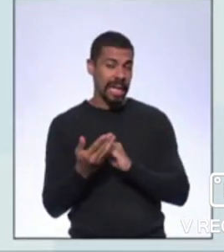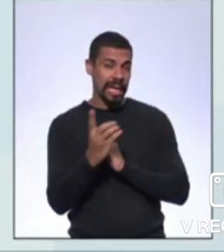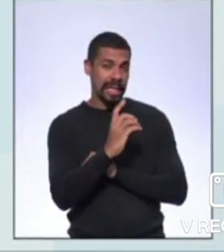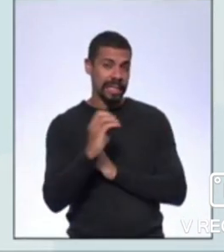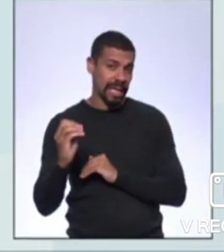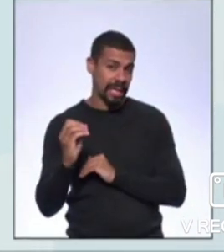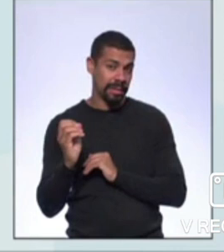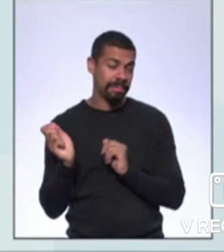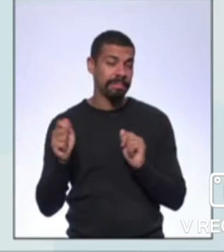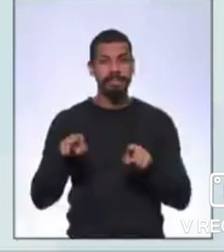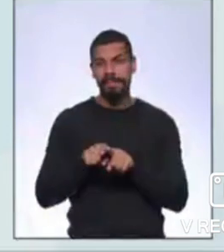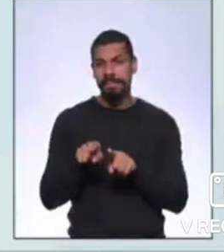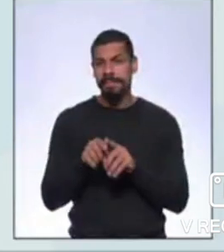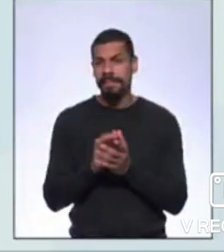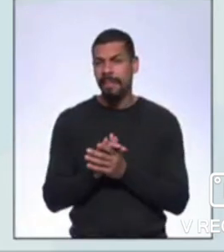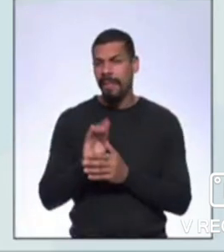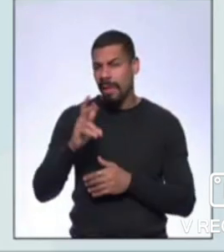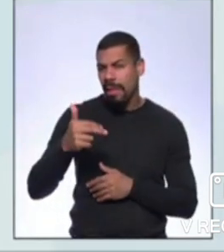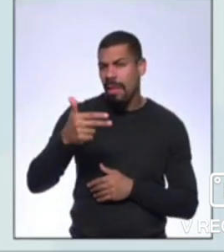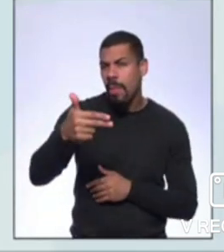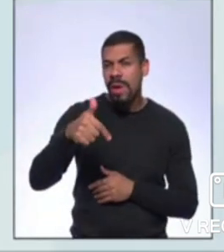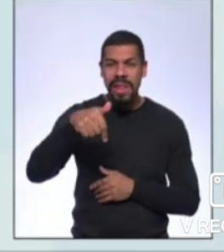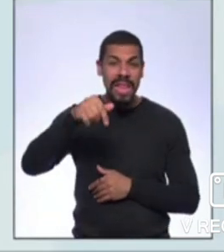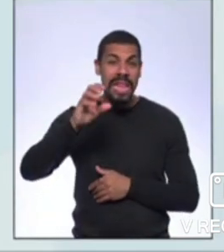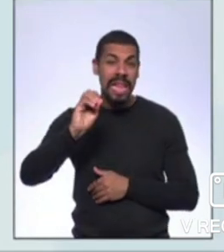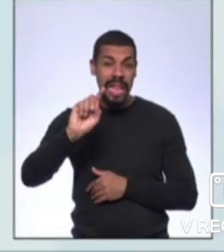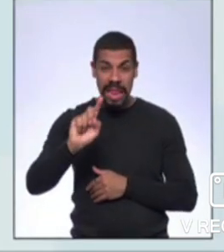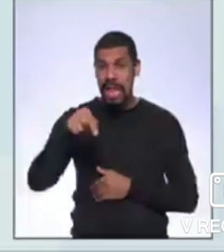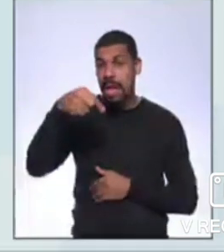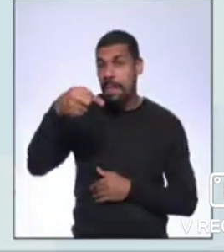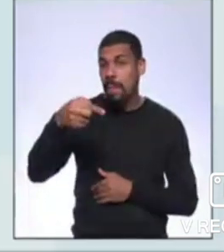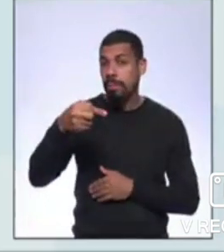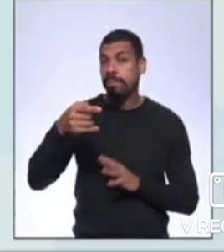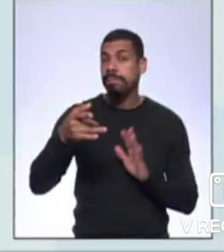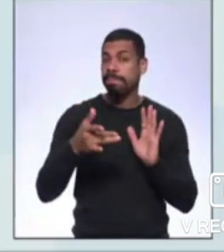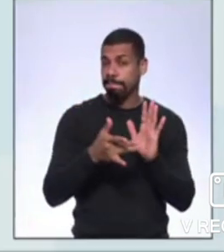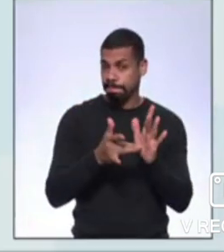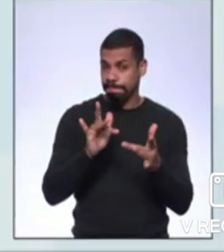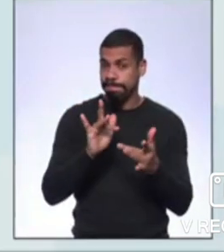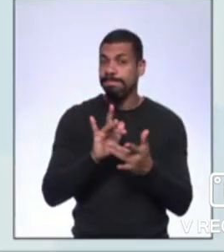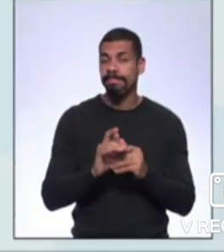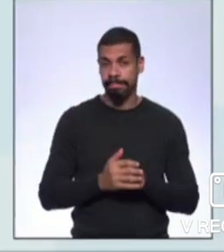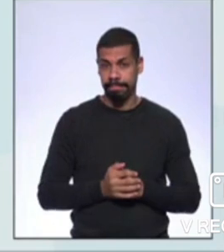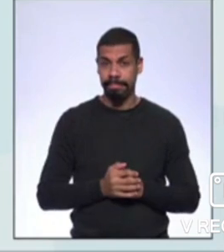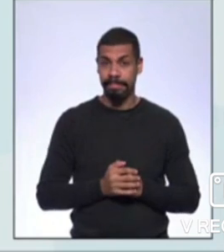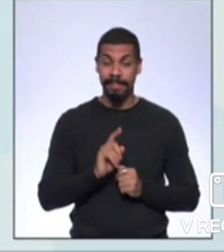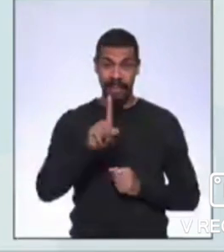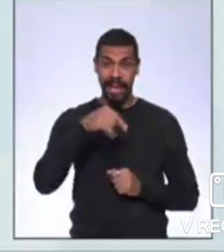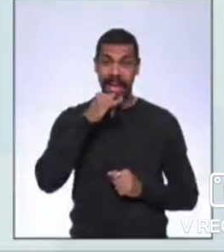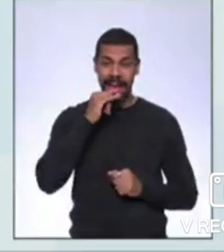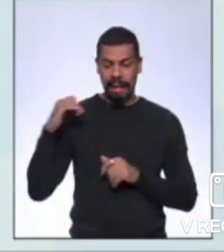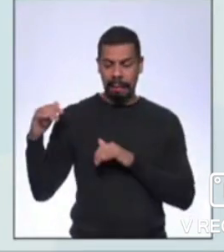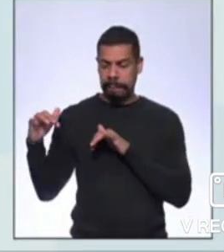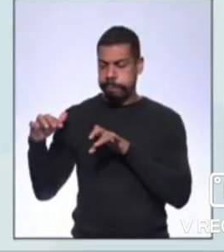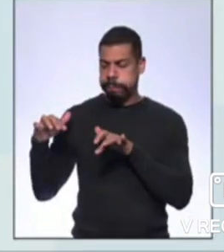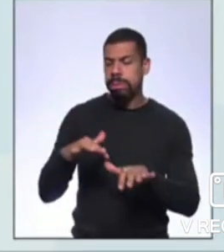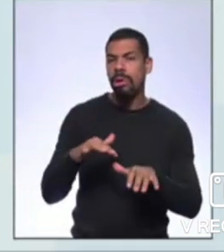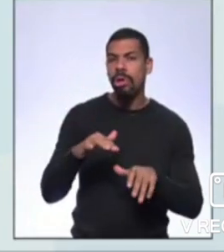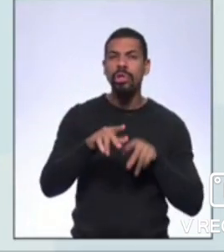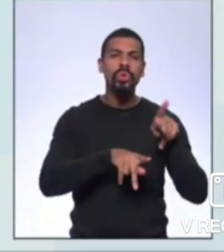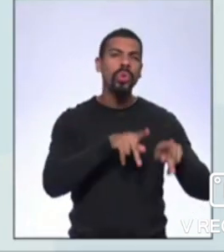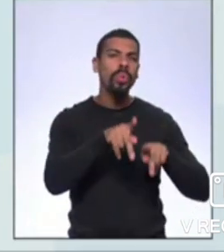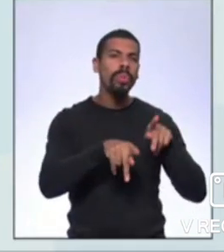pelos romanos em 70 depois de Cristo, e ele relata muito bem nos livros dele essa invasão e a vida do